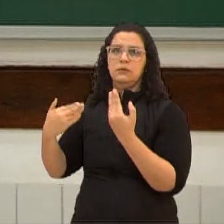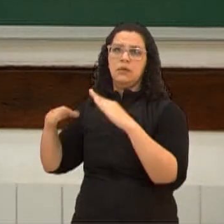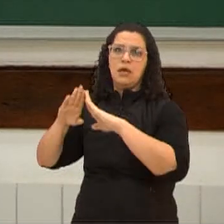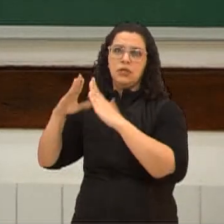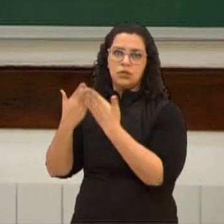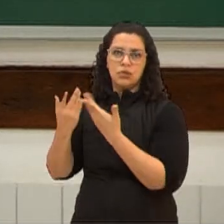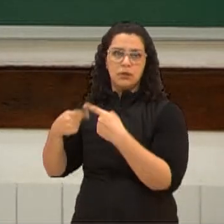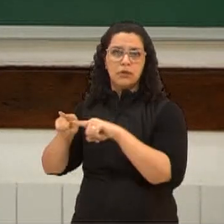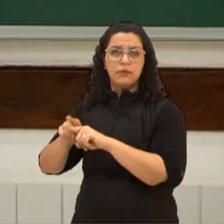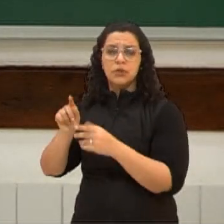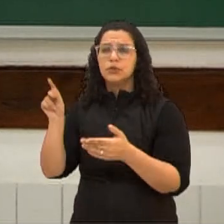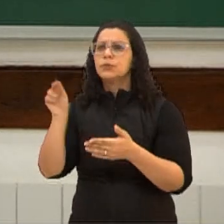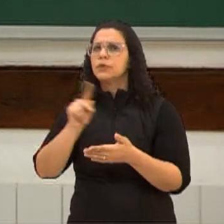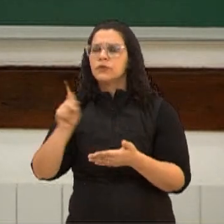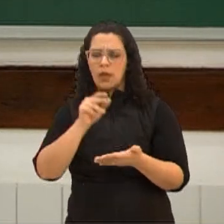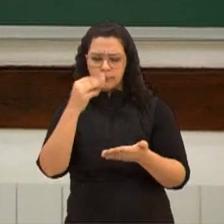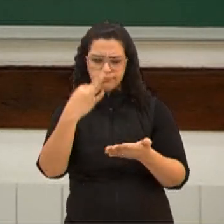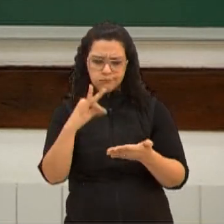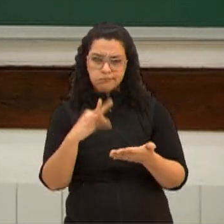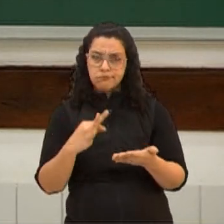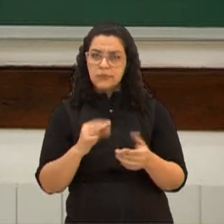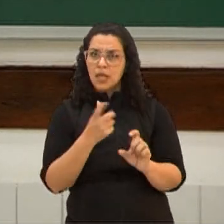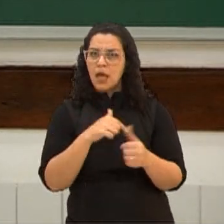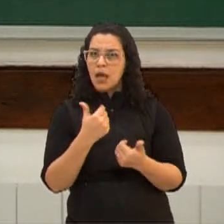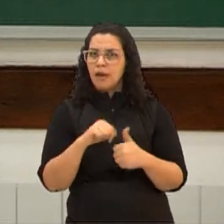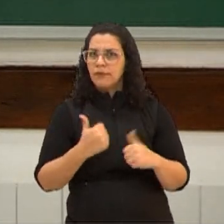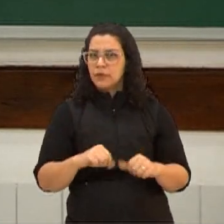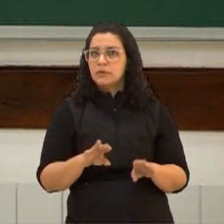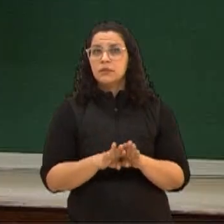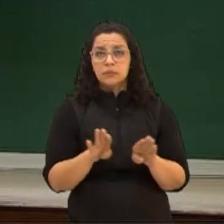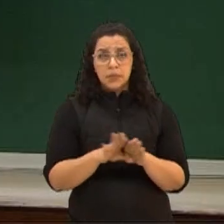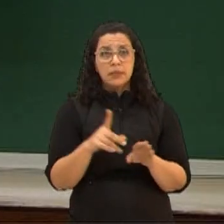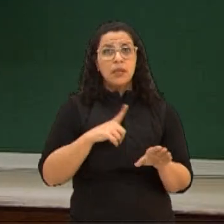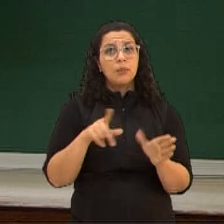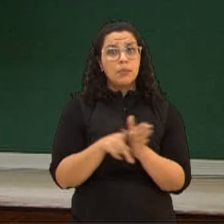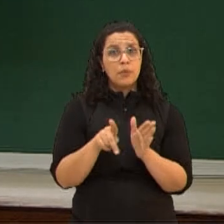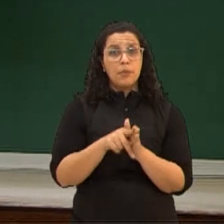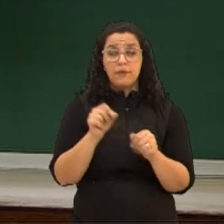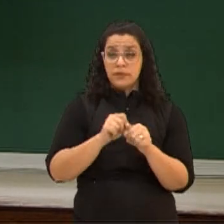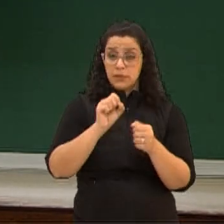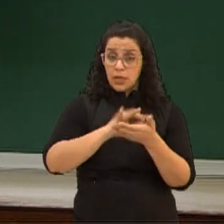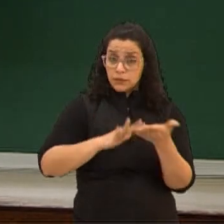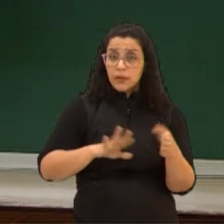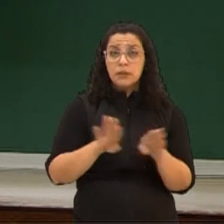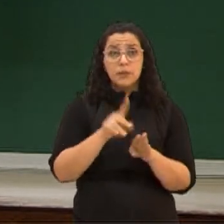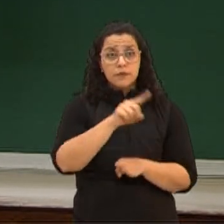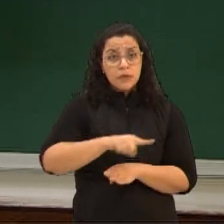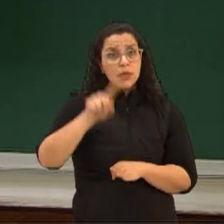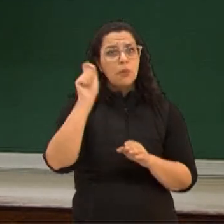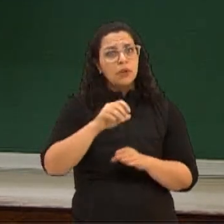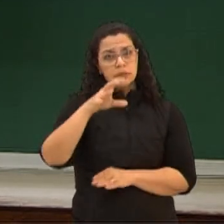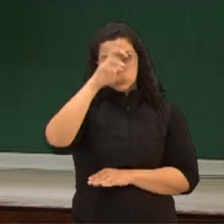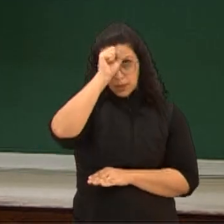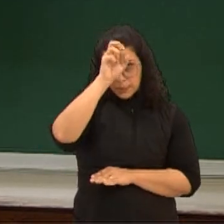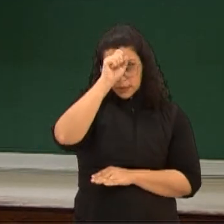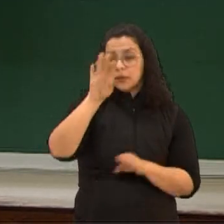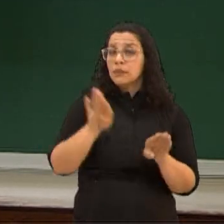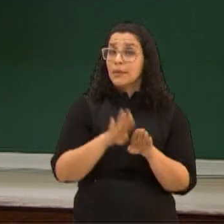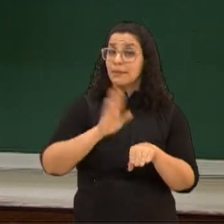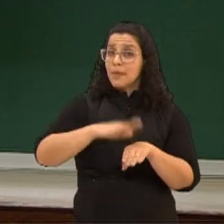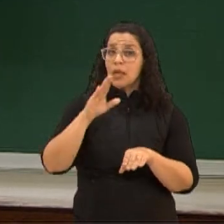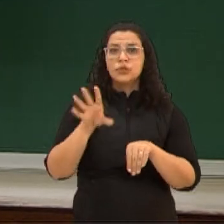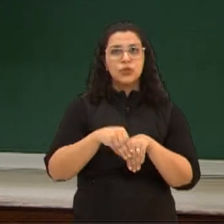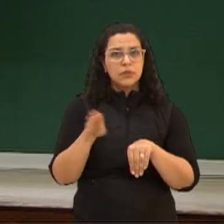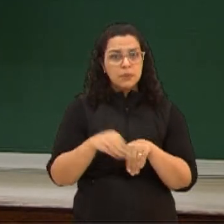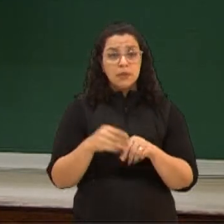essas atividades para os professores poderem fazer a correção. Fazer as atividades é uma forma de você aprender ainda mais